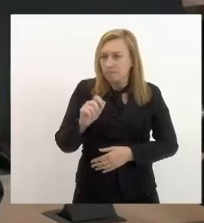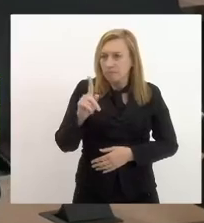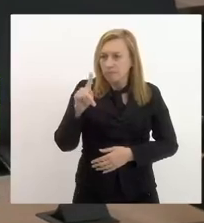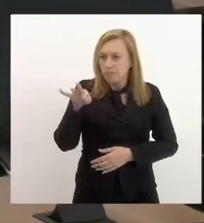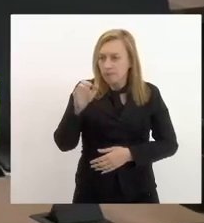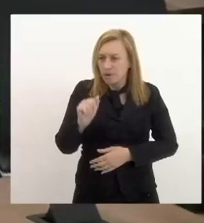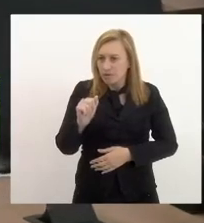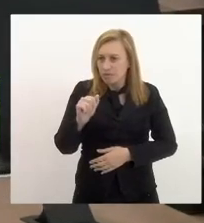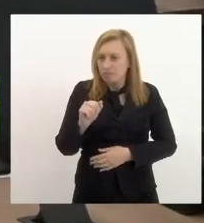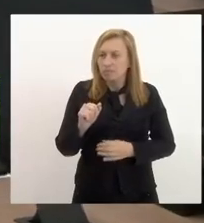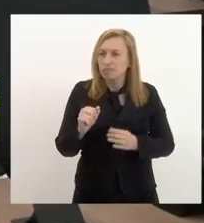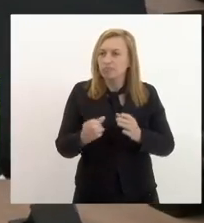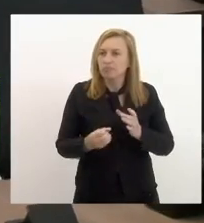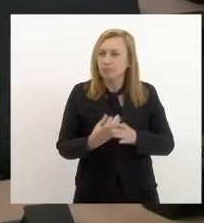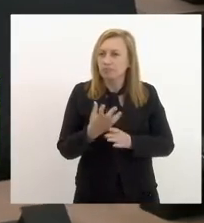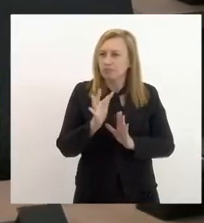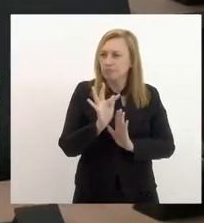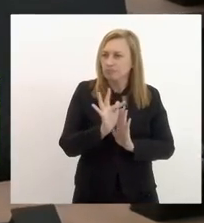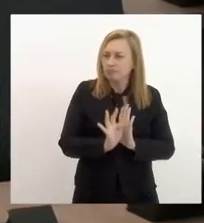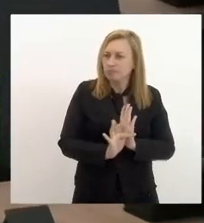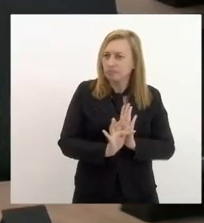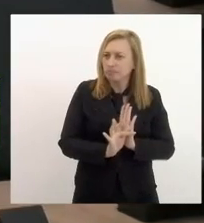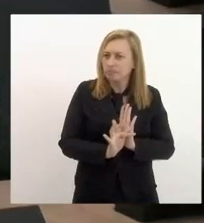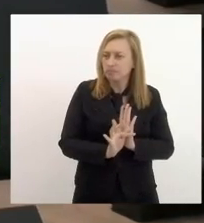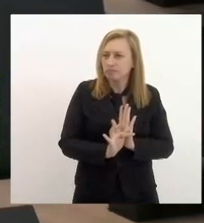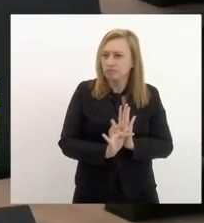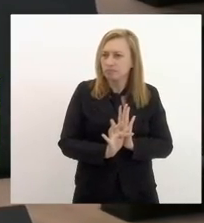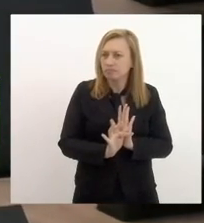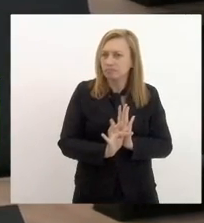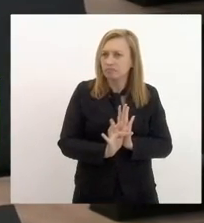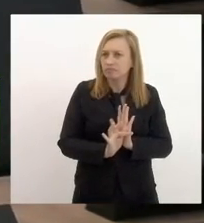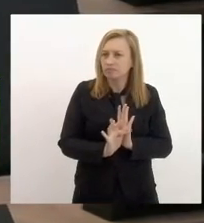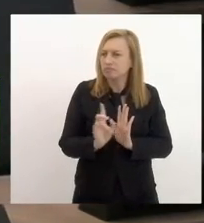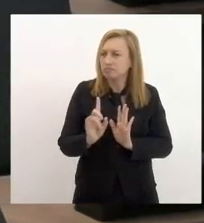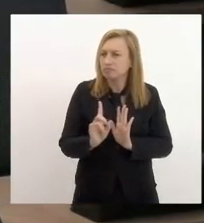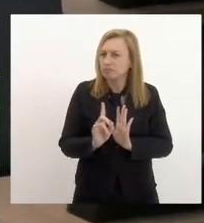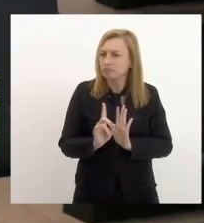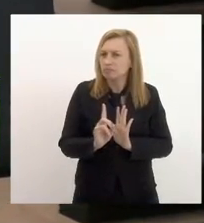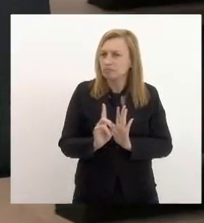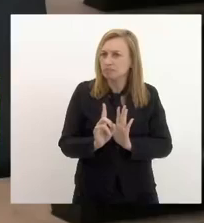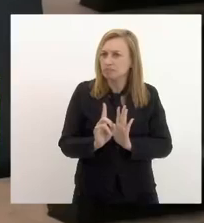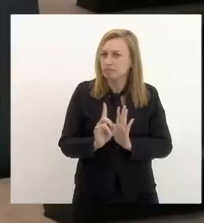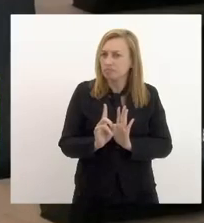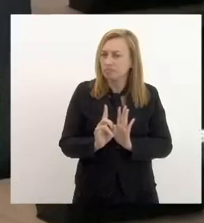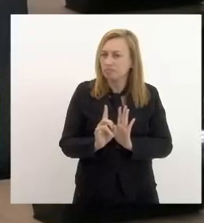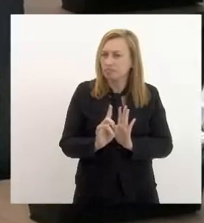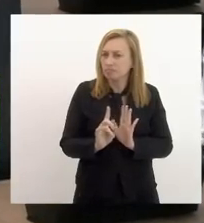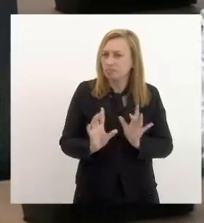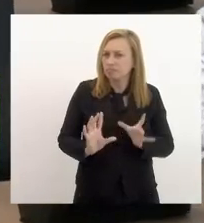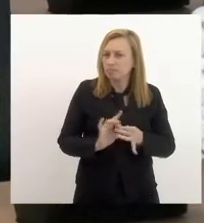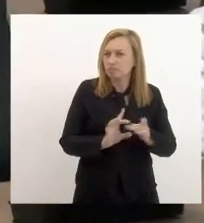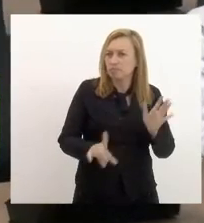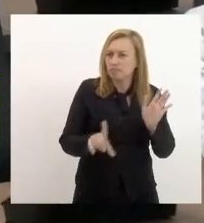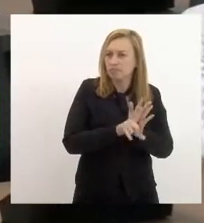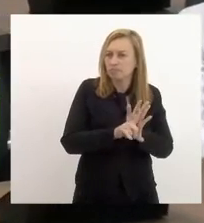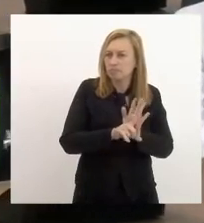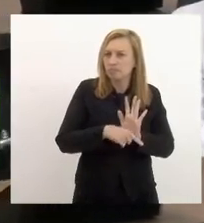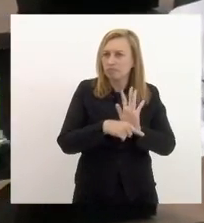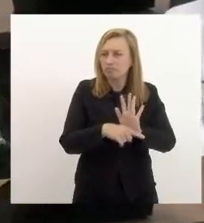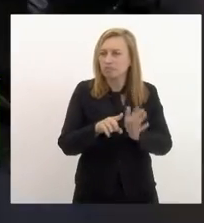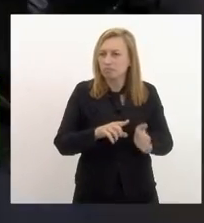elas saiam textos uma vez que realmente não são aba cadas pela lei do da recuperação